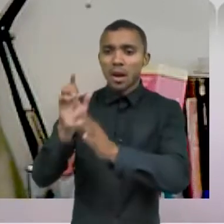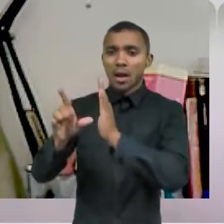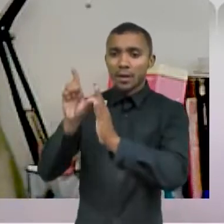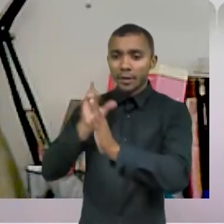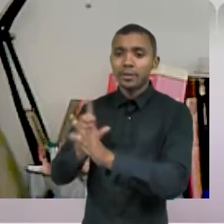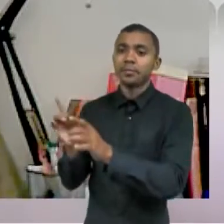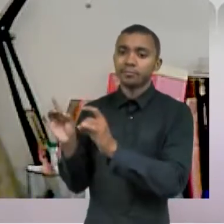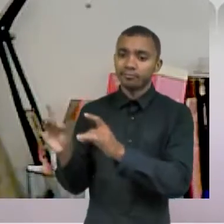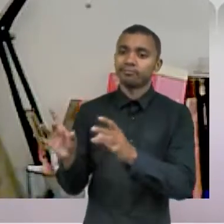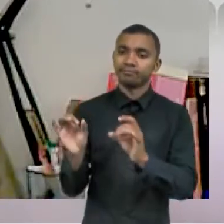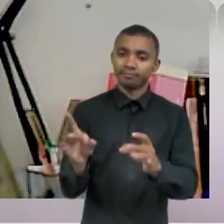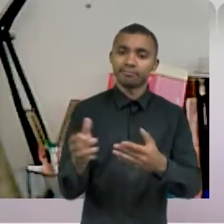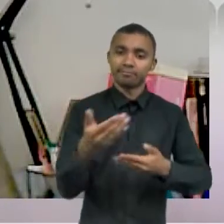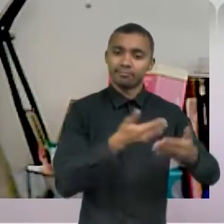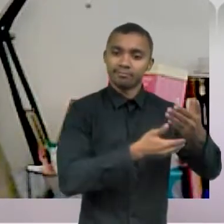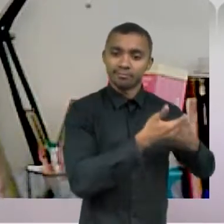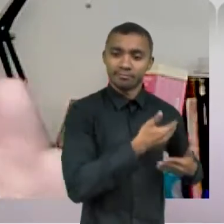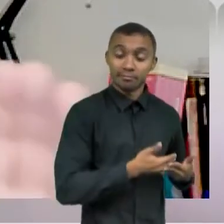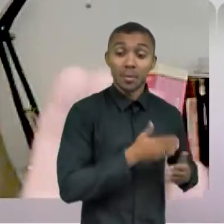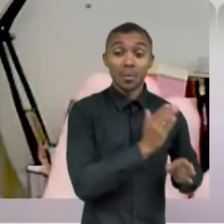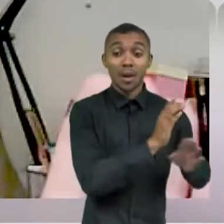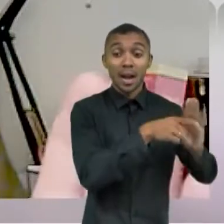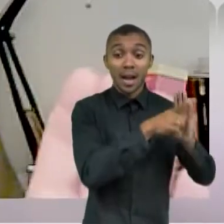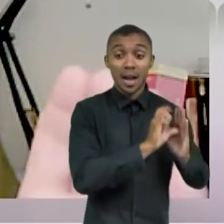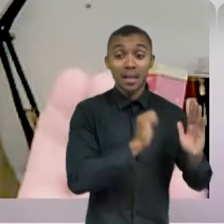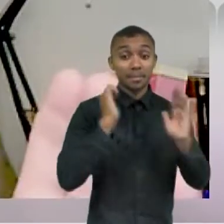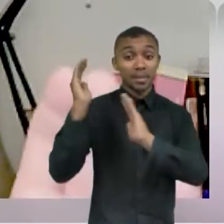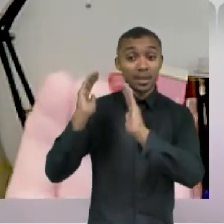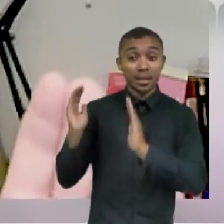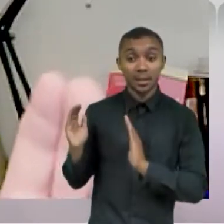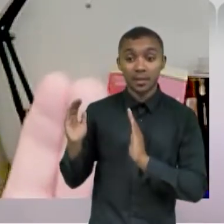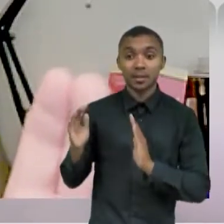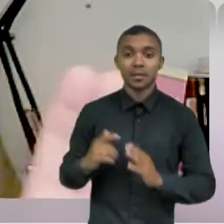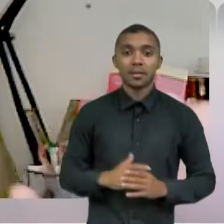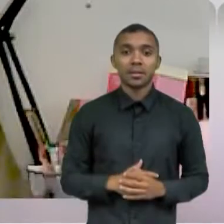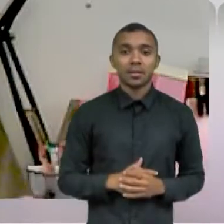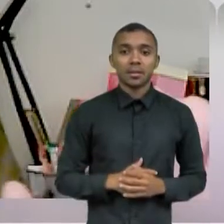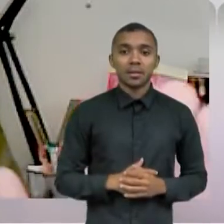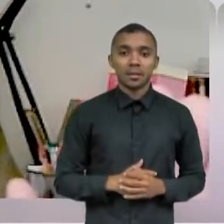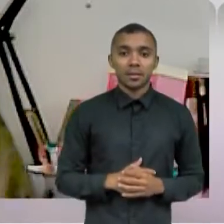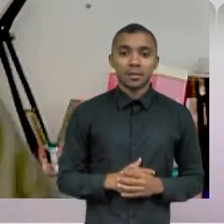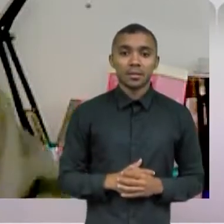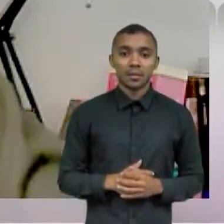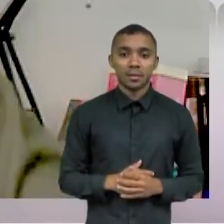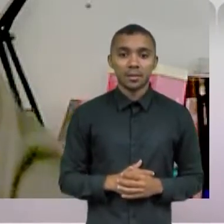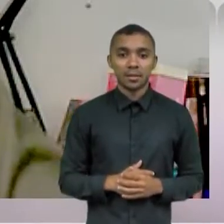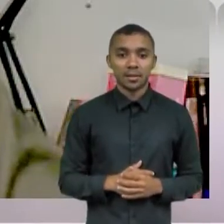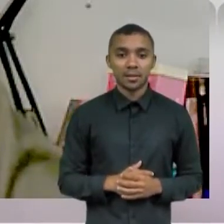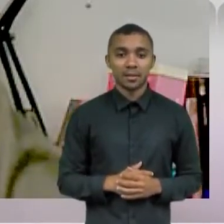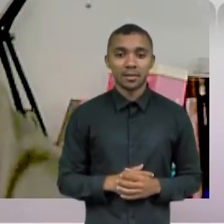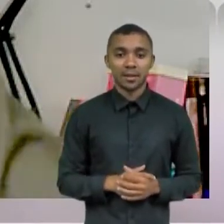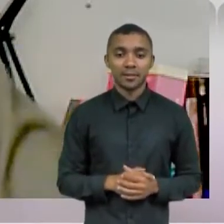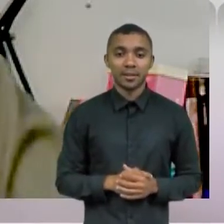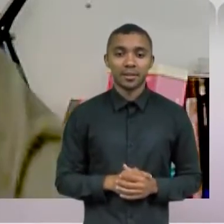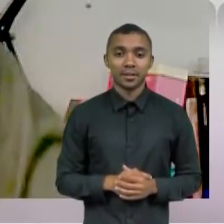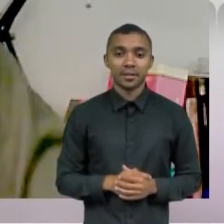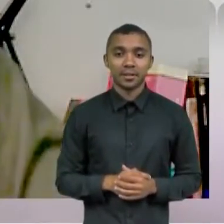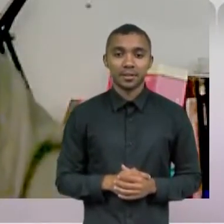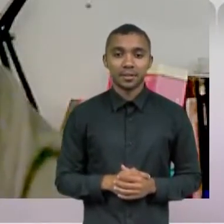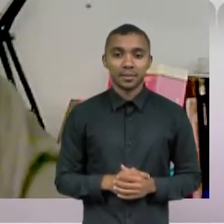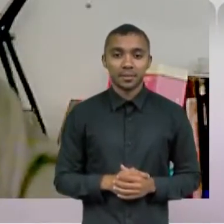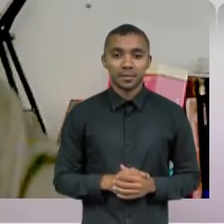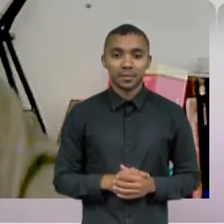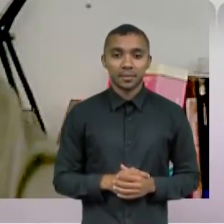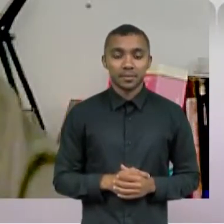comércio. Isso, na época, eles eram considerados, exatamente por isso mesmo, considerados não